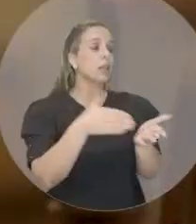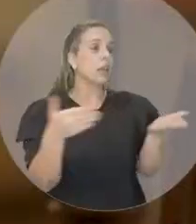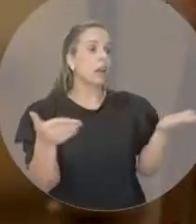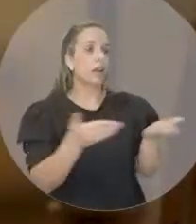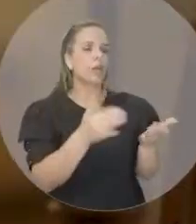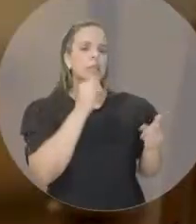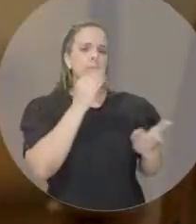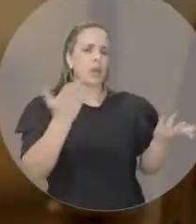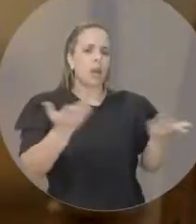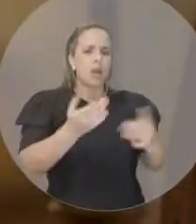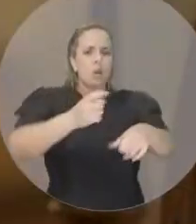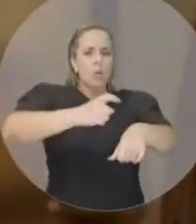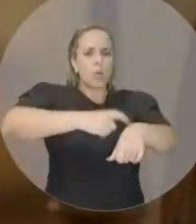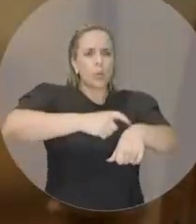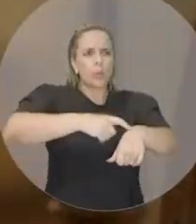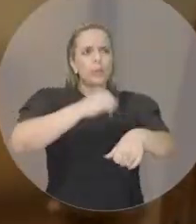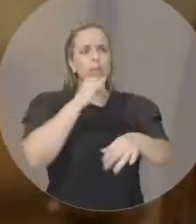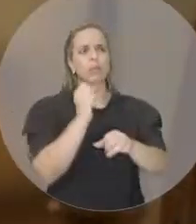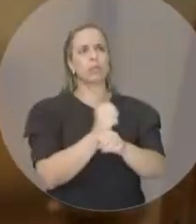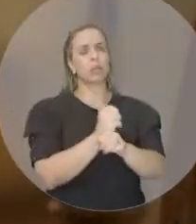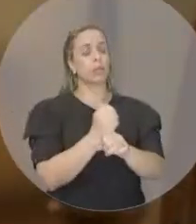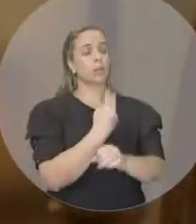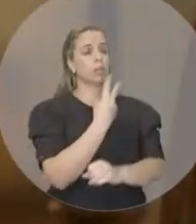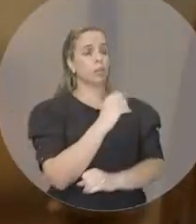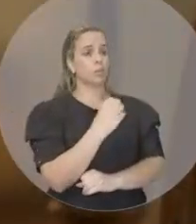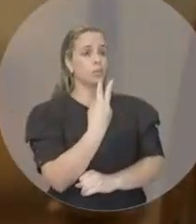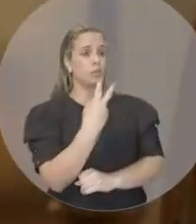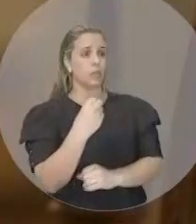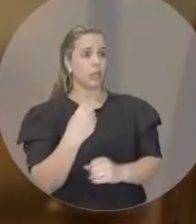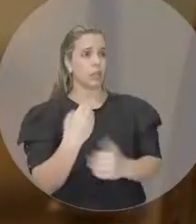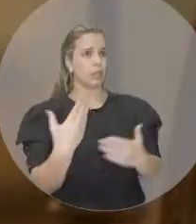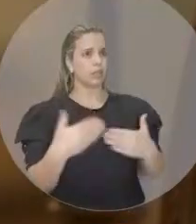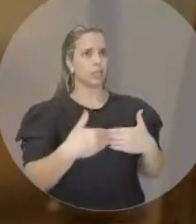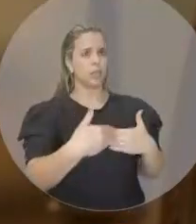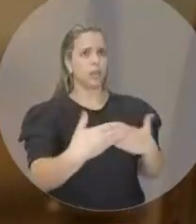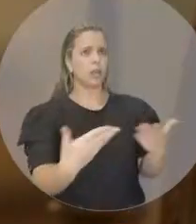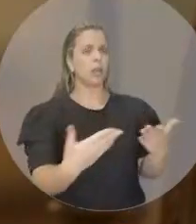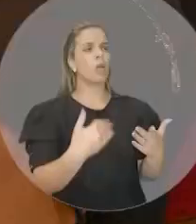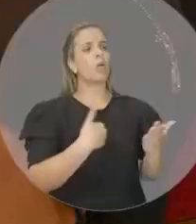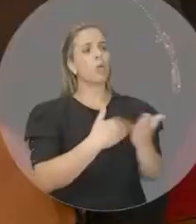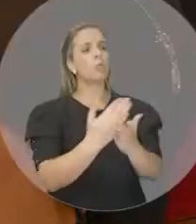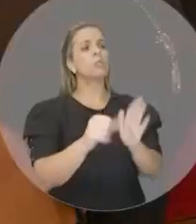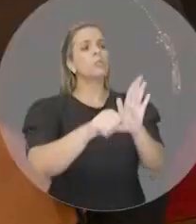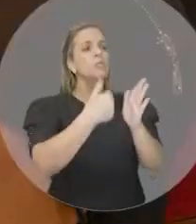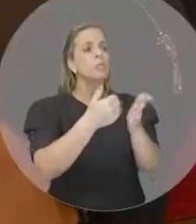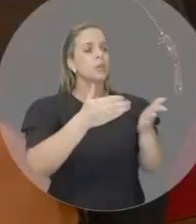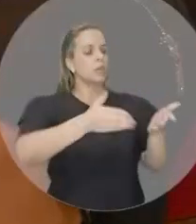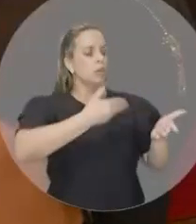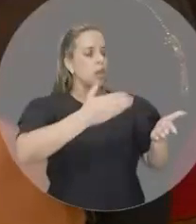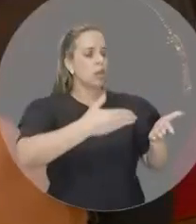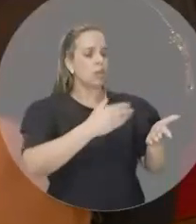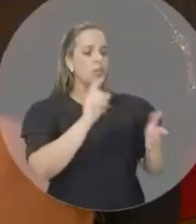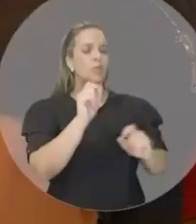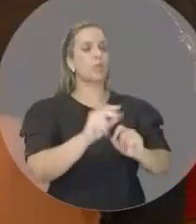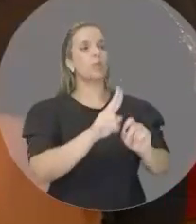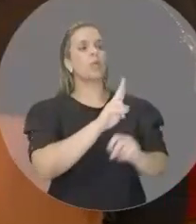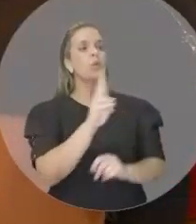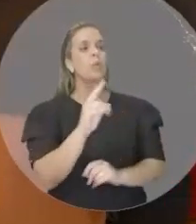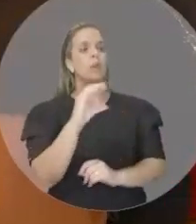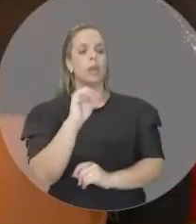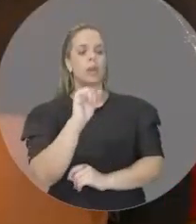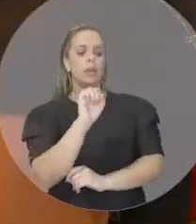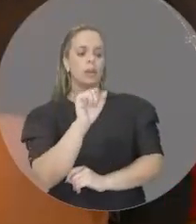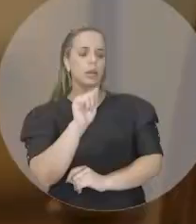agora, no momento de 2020 para cá, comecei a trabalhar no meu primeiro livro, que é A Casa